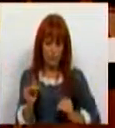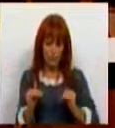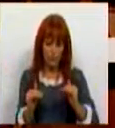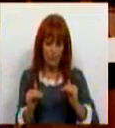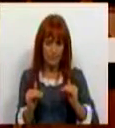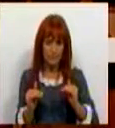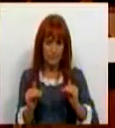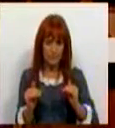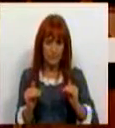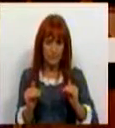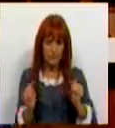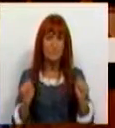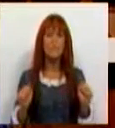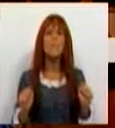desigualdades.